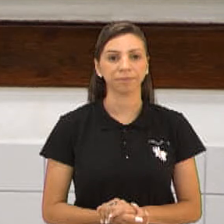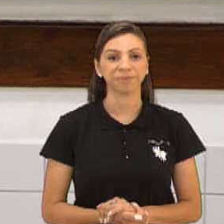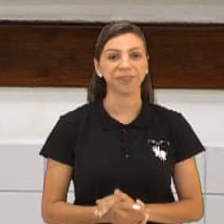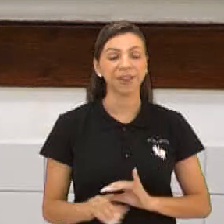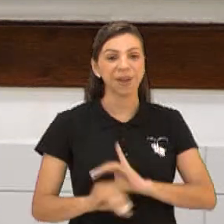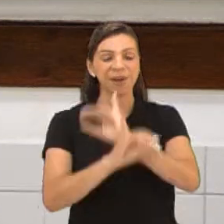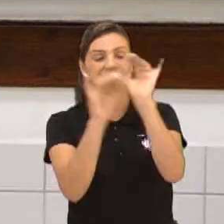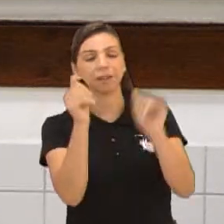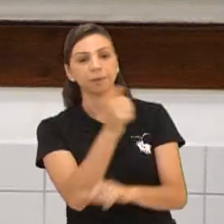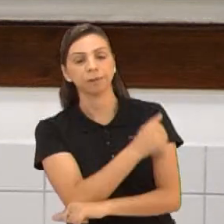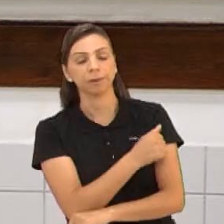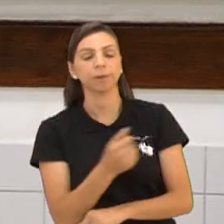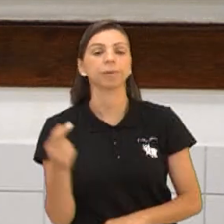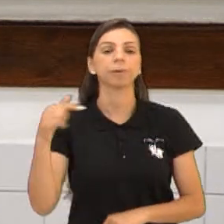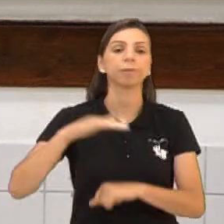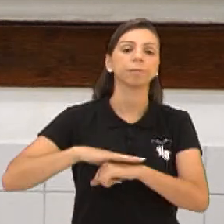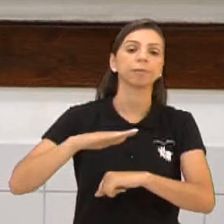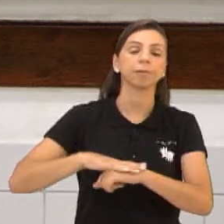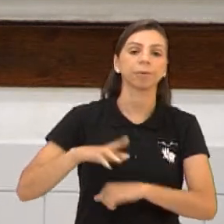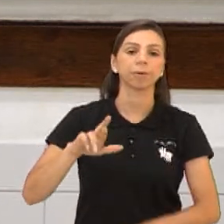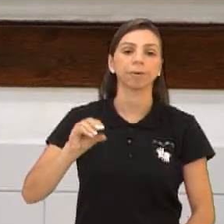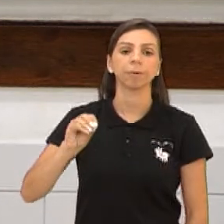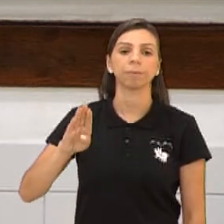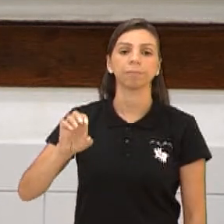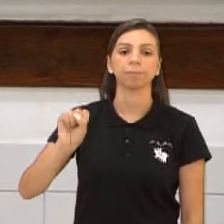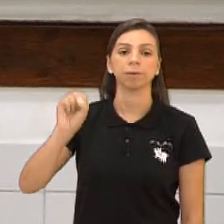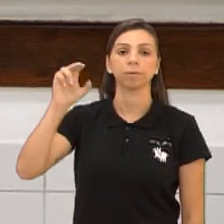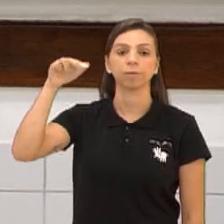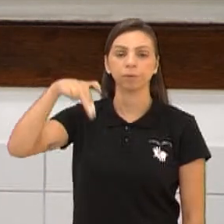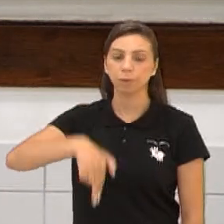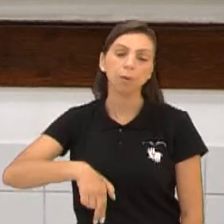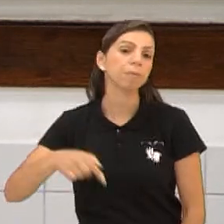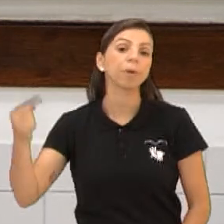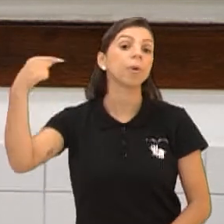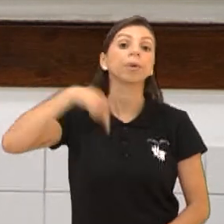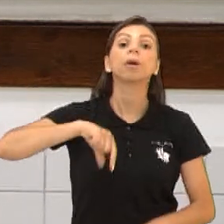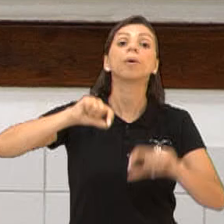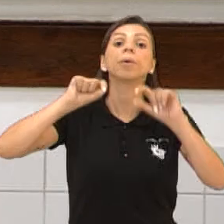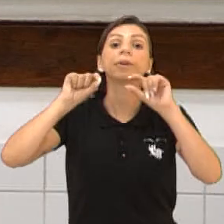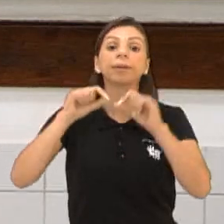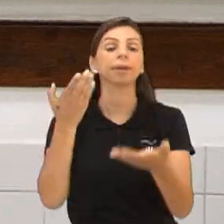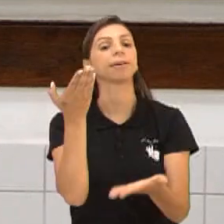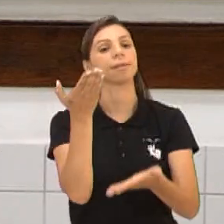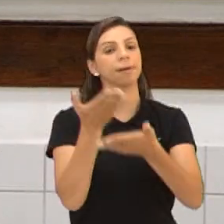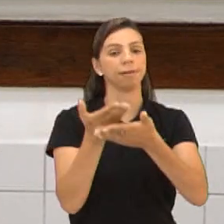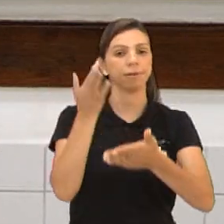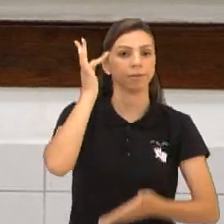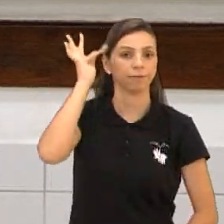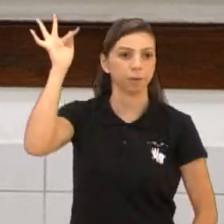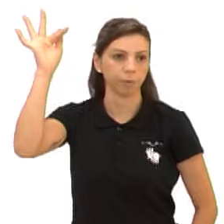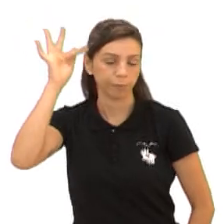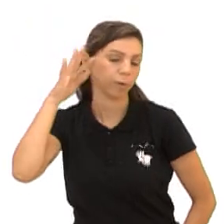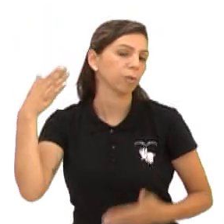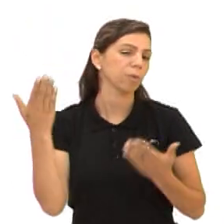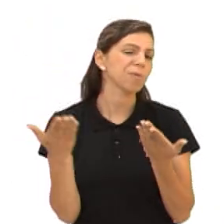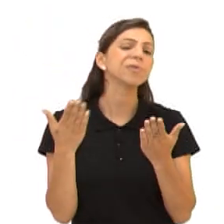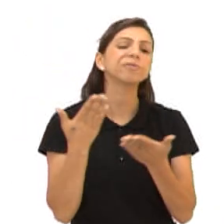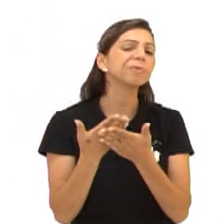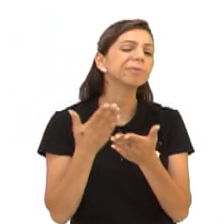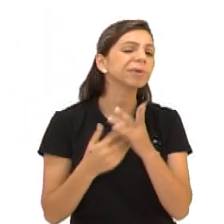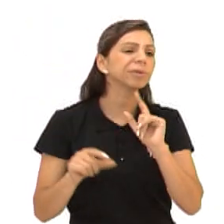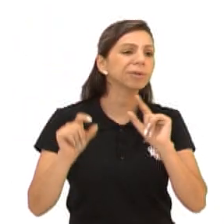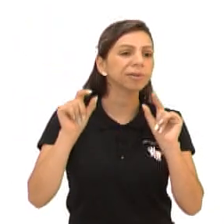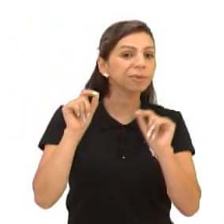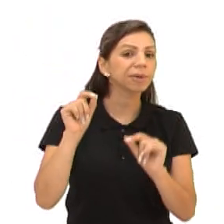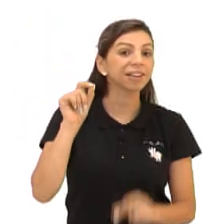Olá Estudante eu sou professor Robson Mendonça estou aqui para mais uma aula de filosofia E hoje nós vamos estudar um